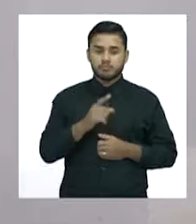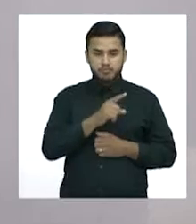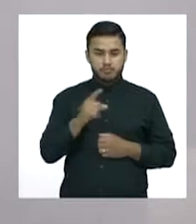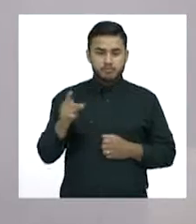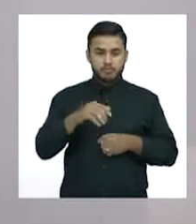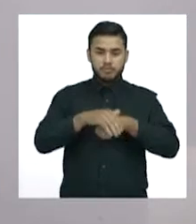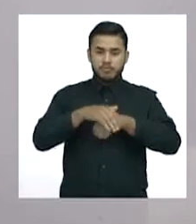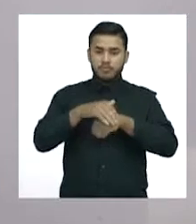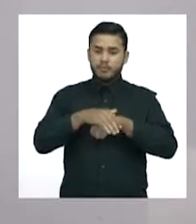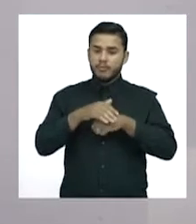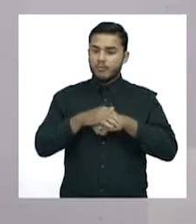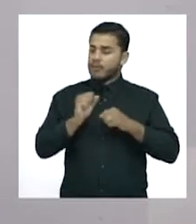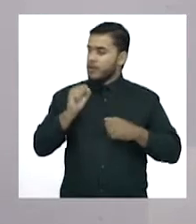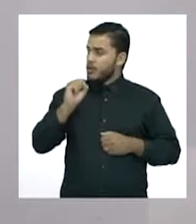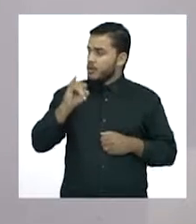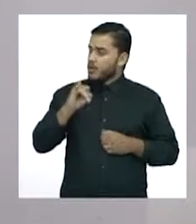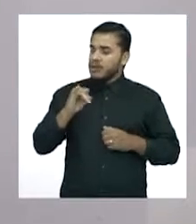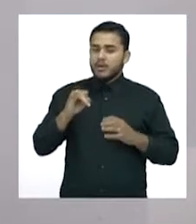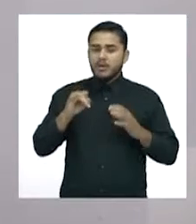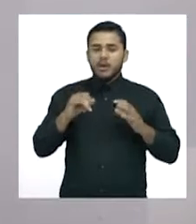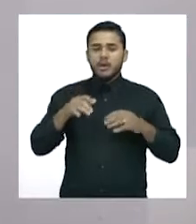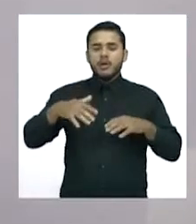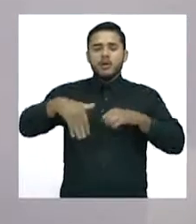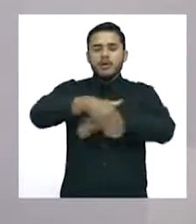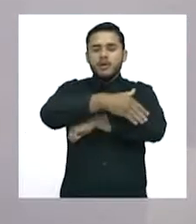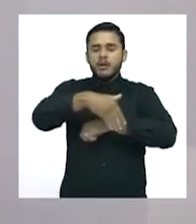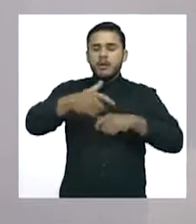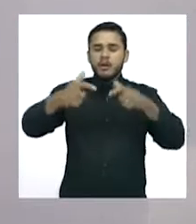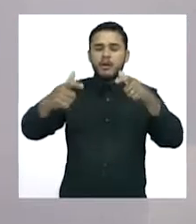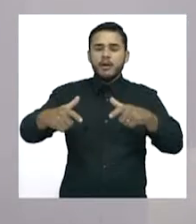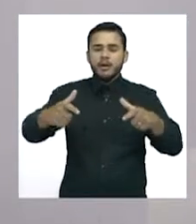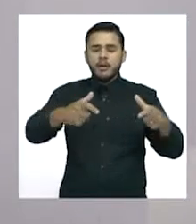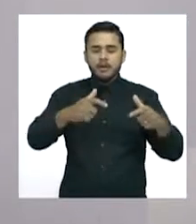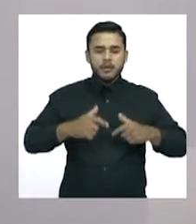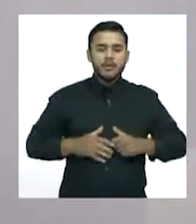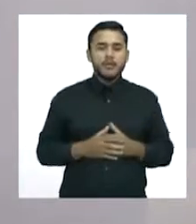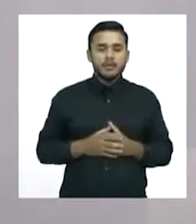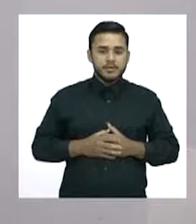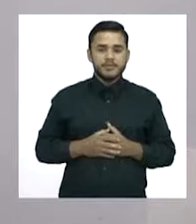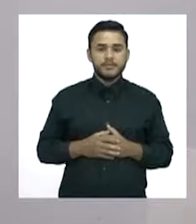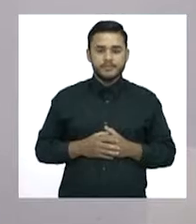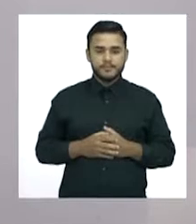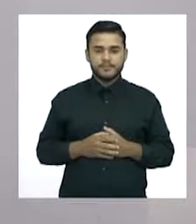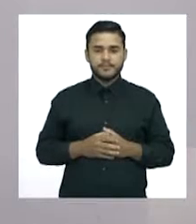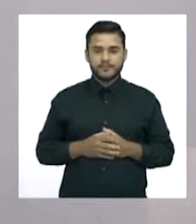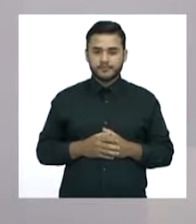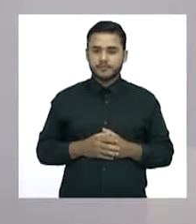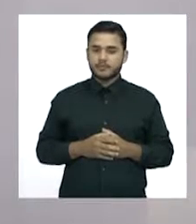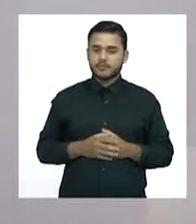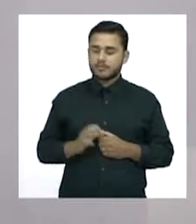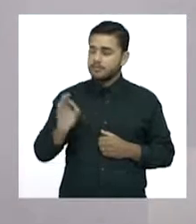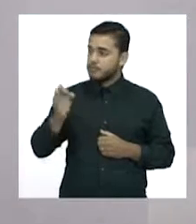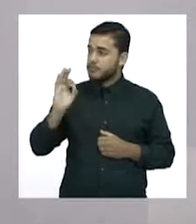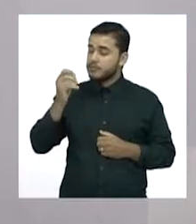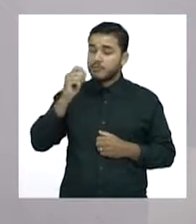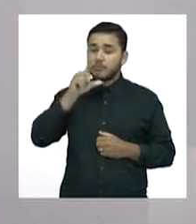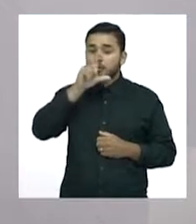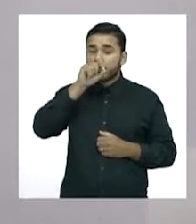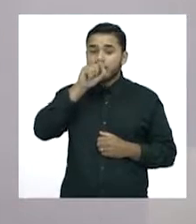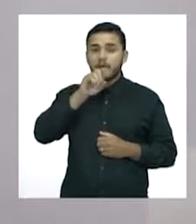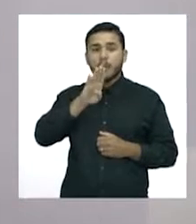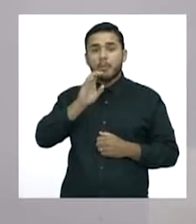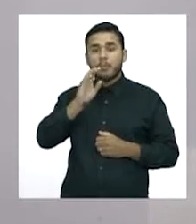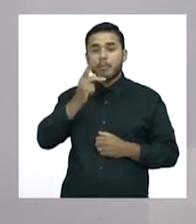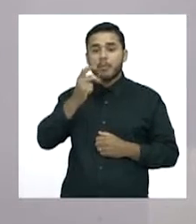não vivem domiciliados, ou seja, não só os pombos, a gente extrapola para os próprios gatos, os Depois cães. A gente vai falar de outros animais. Pronto. A gente não sabe